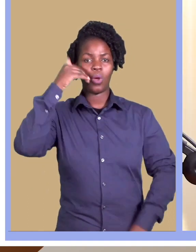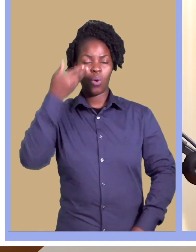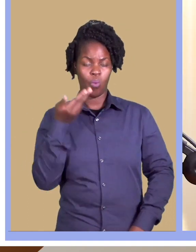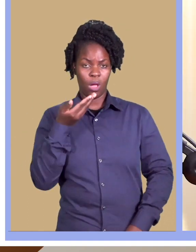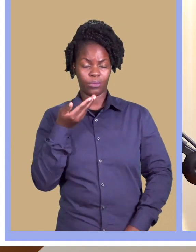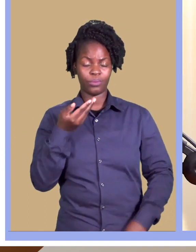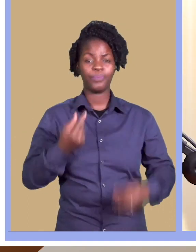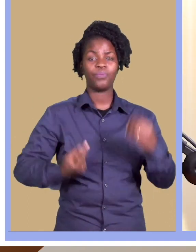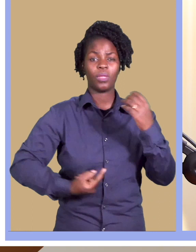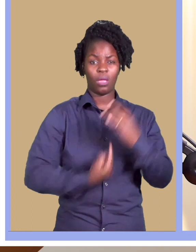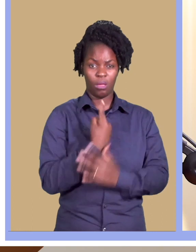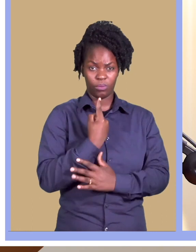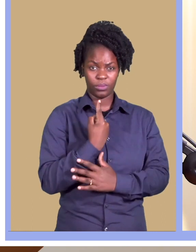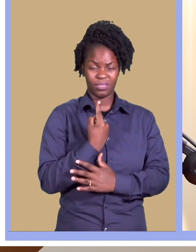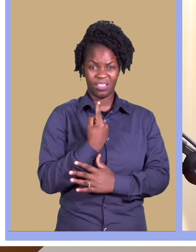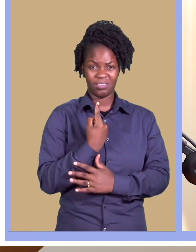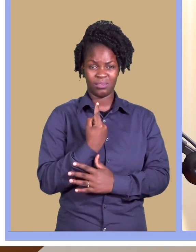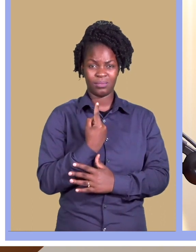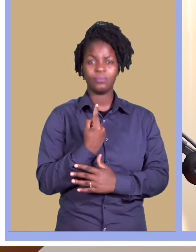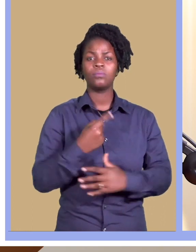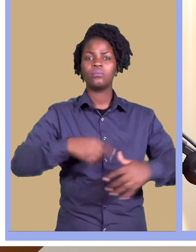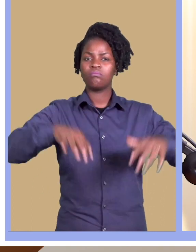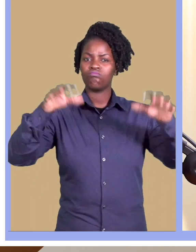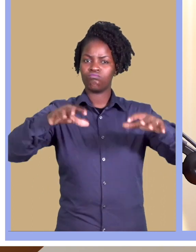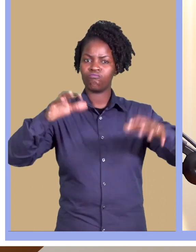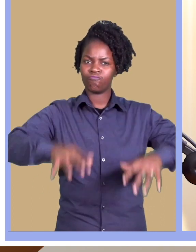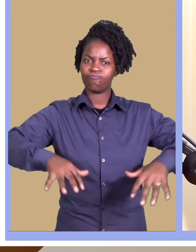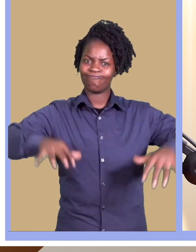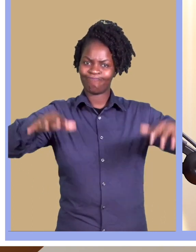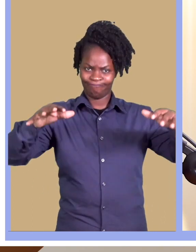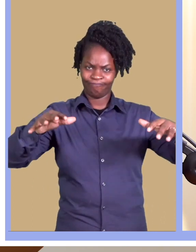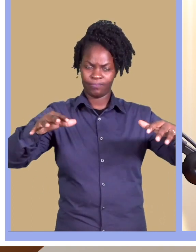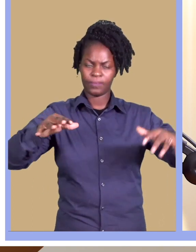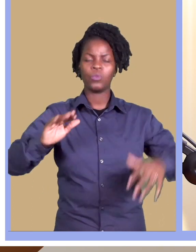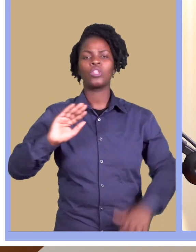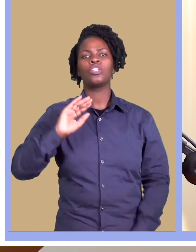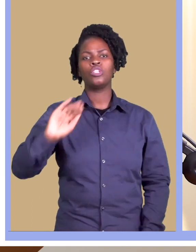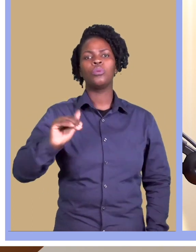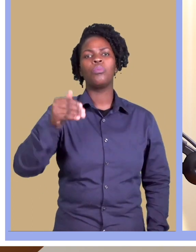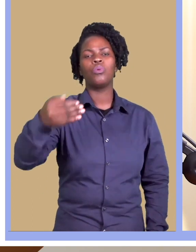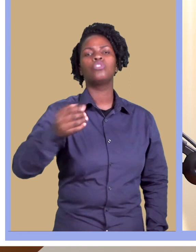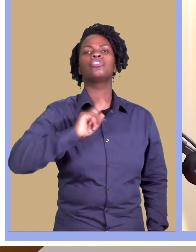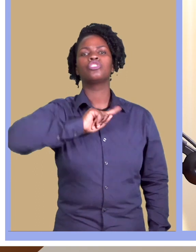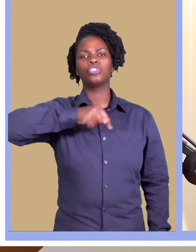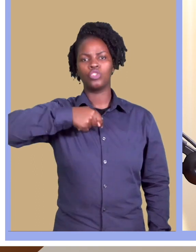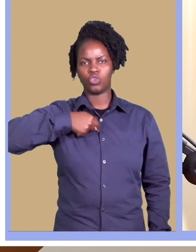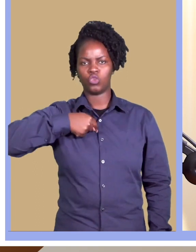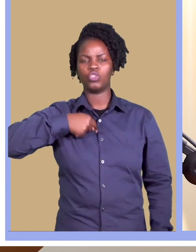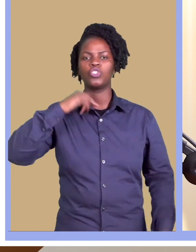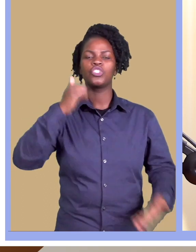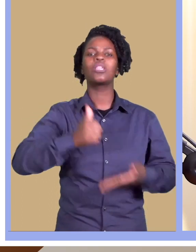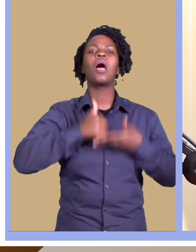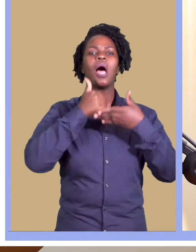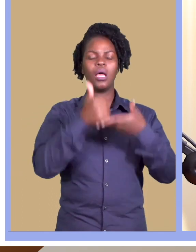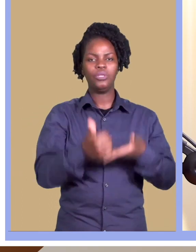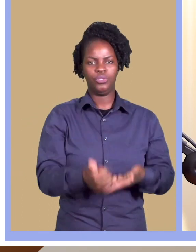que é que isso quer dizer? Até agora que falamos, a abordagem do FAMOD tem sido de reagir a